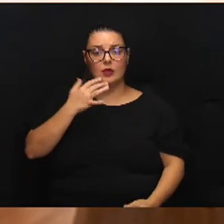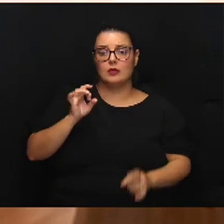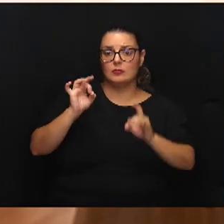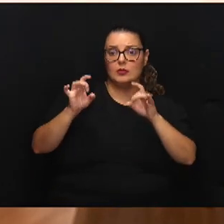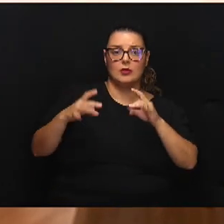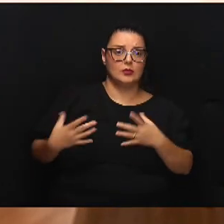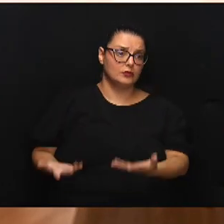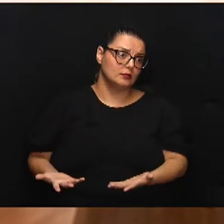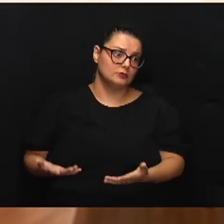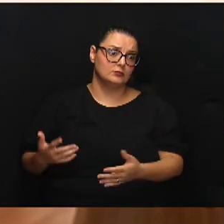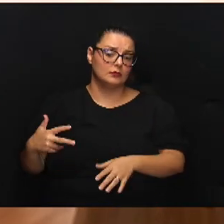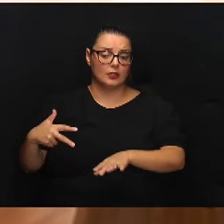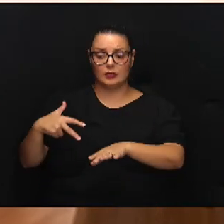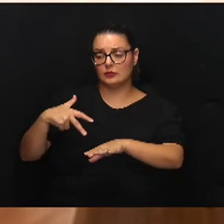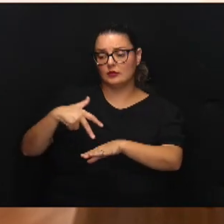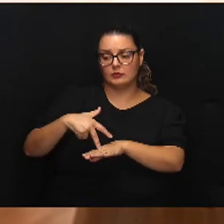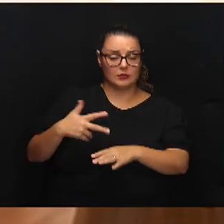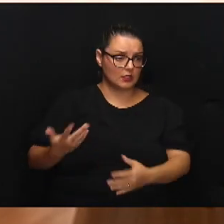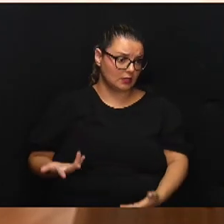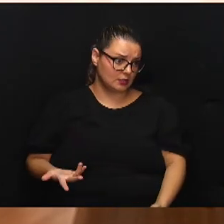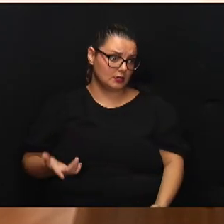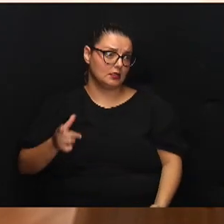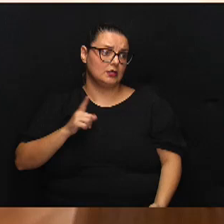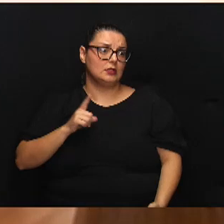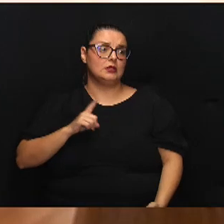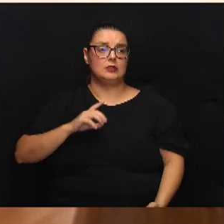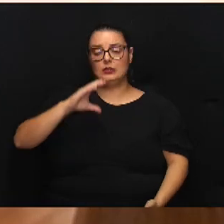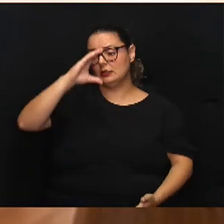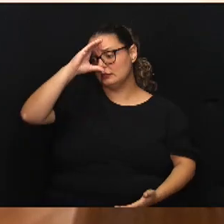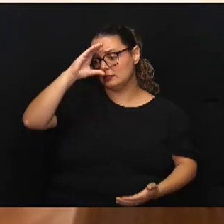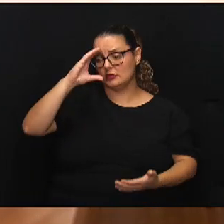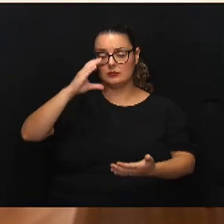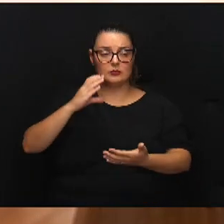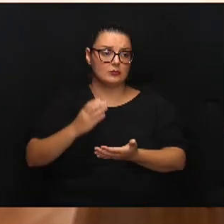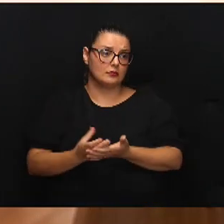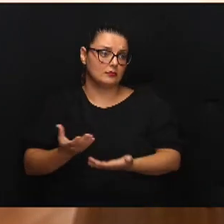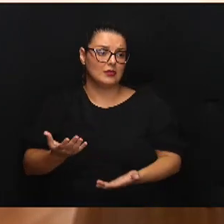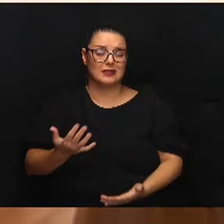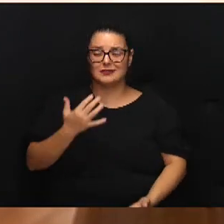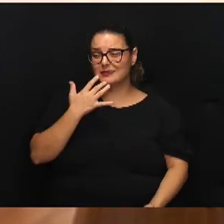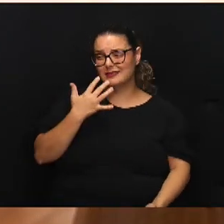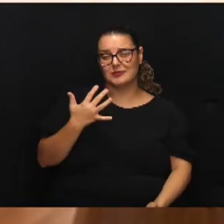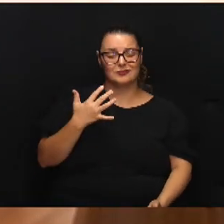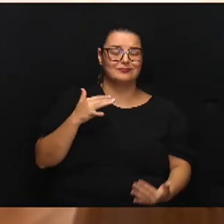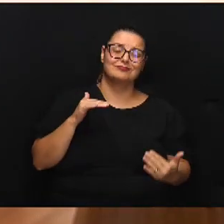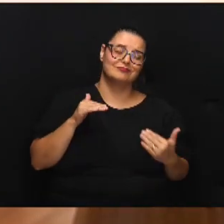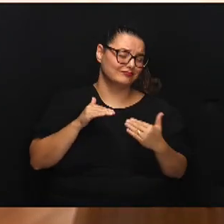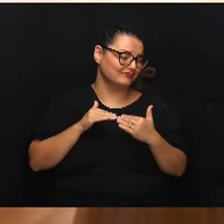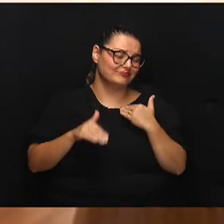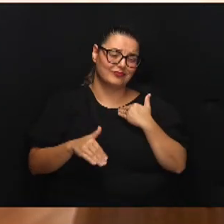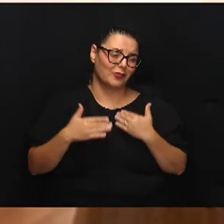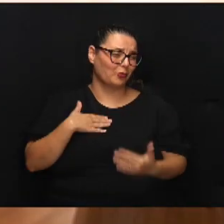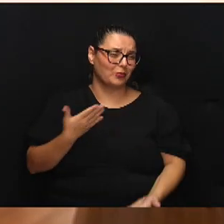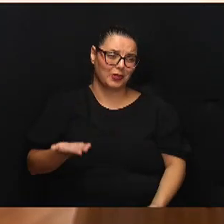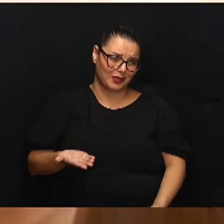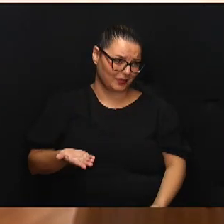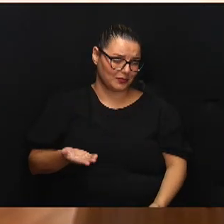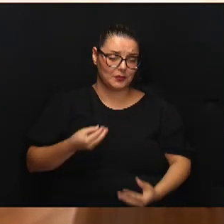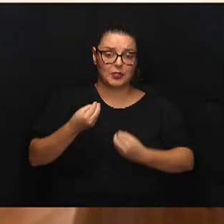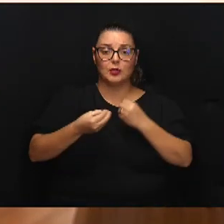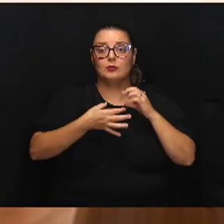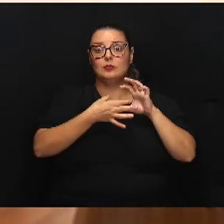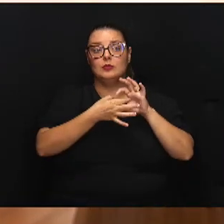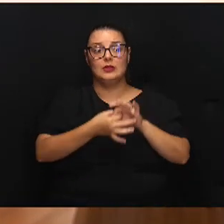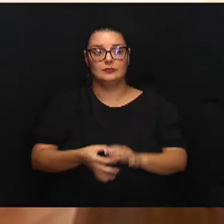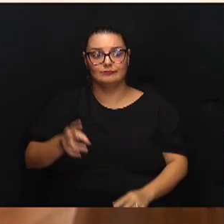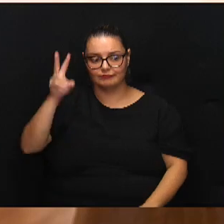para parecer que tem mais confiabilidade, mas essa cor não combina comigo. Como fica toda essa história no meio do